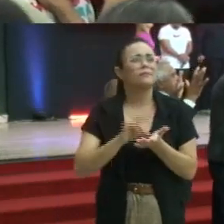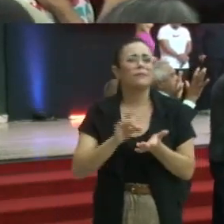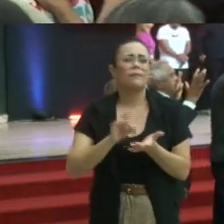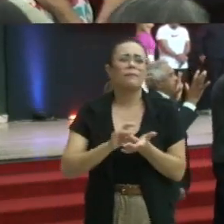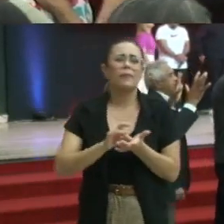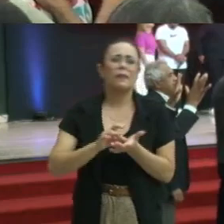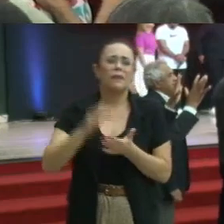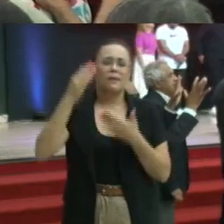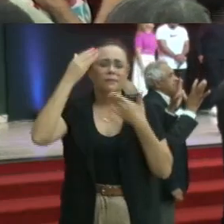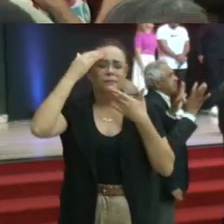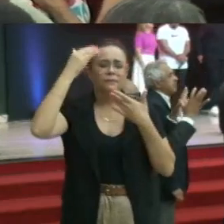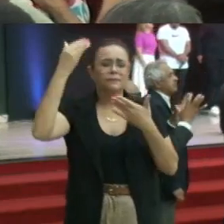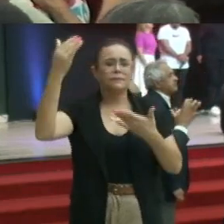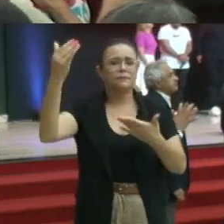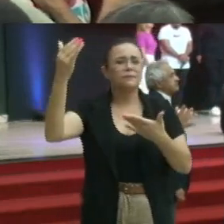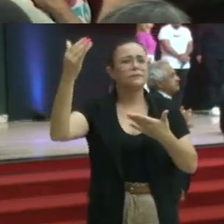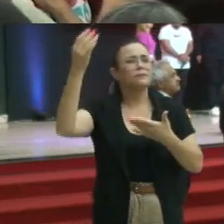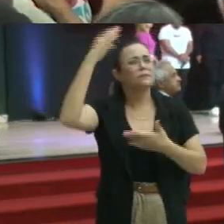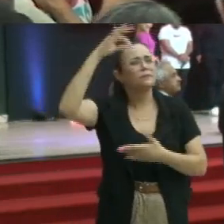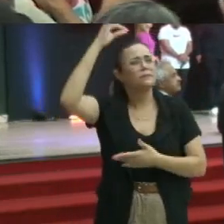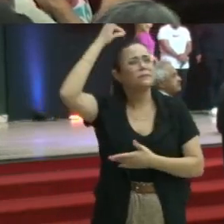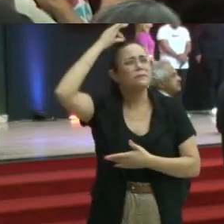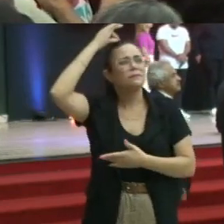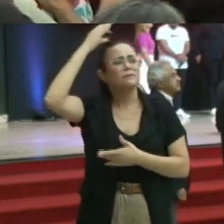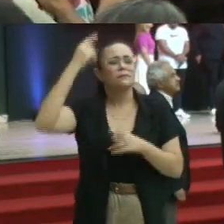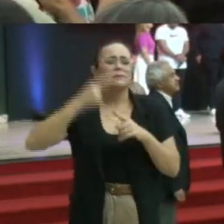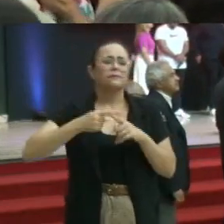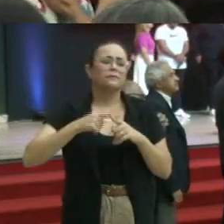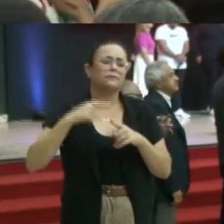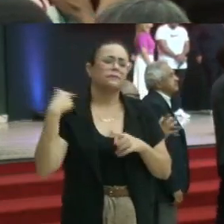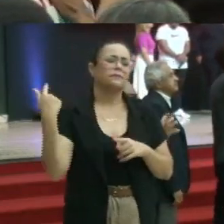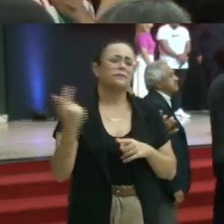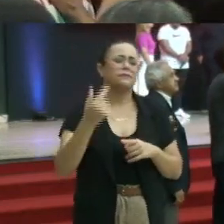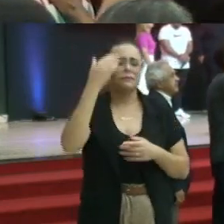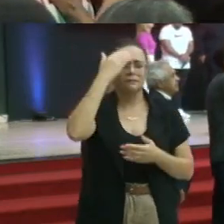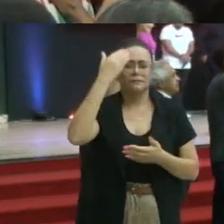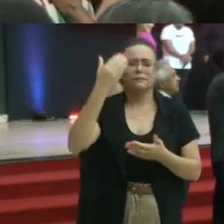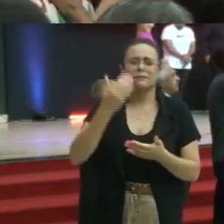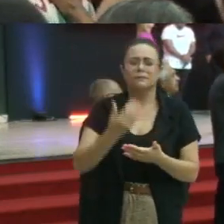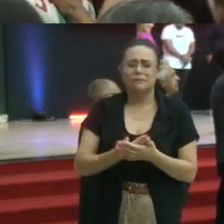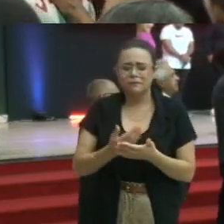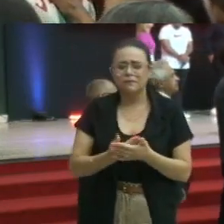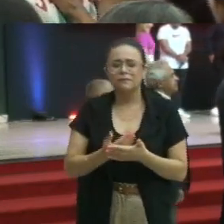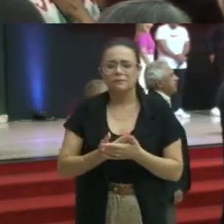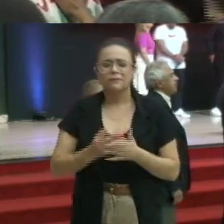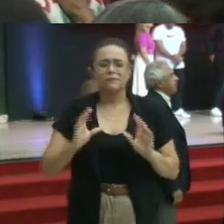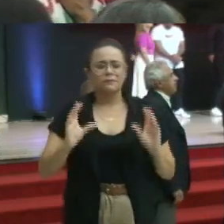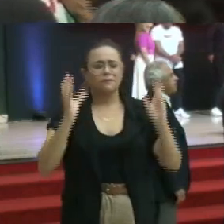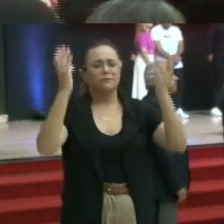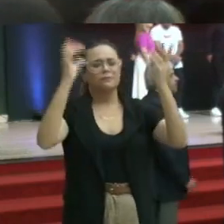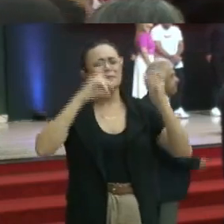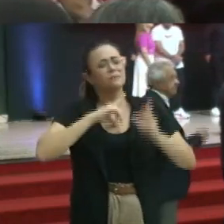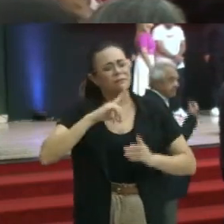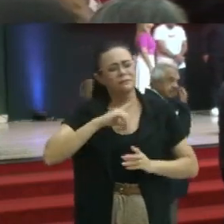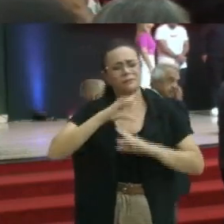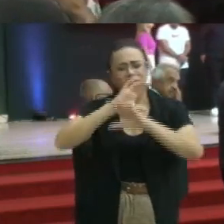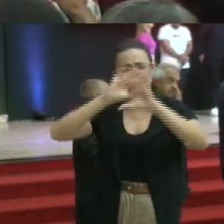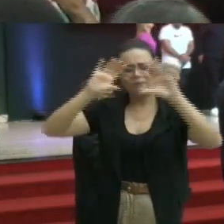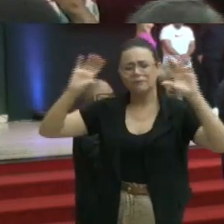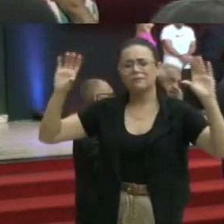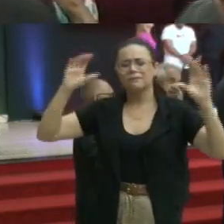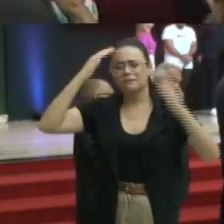verdade. Obrigado, Espírito Santo, porque nós cremos que hoje há festa nos céus. Nós